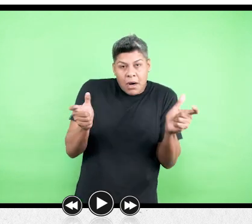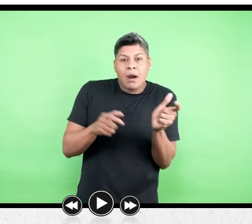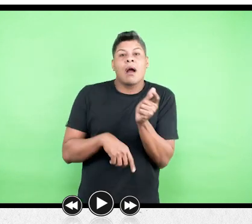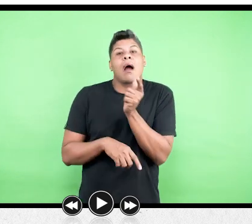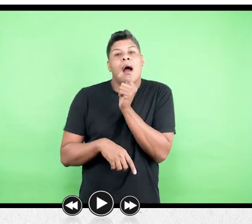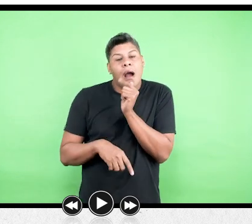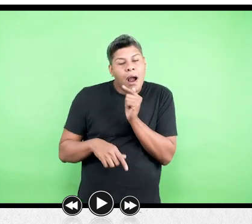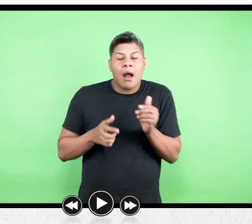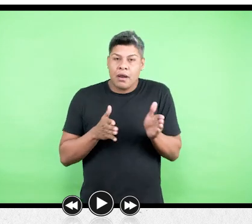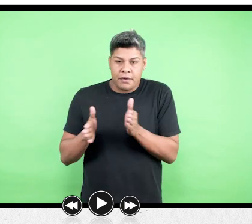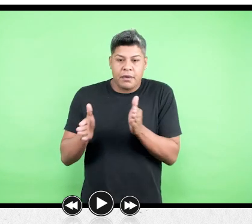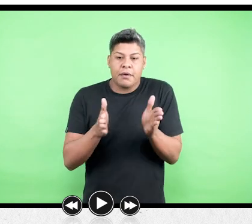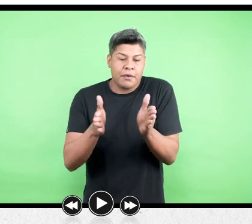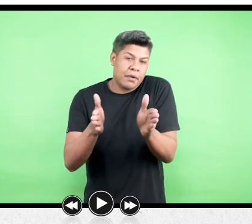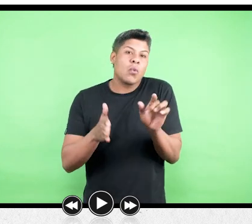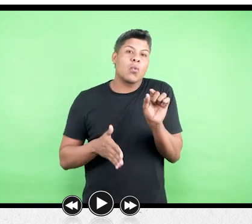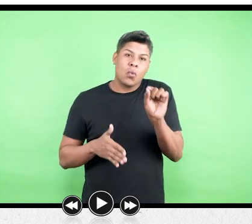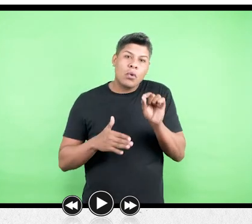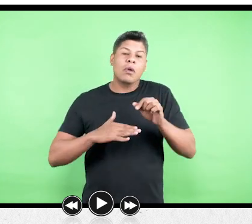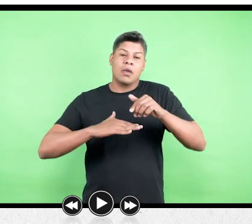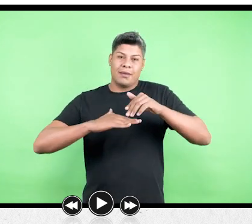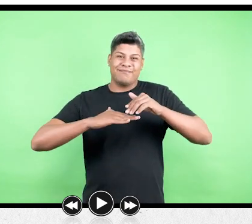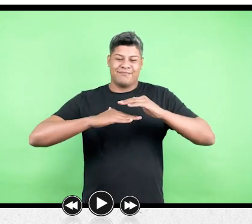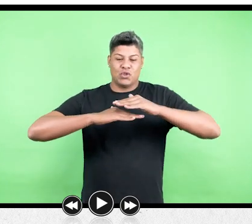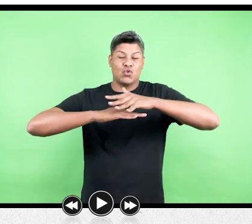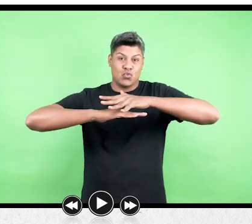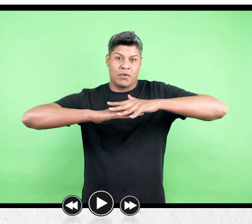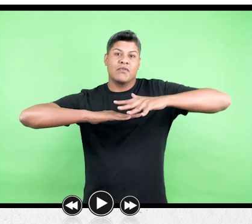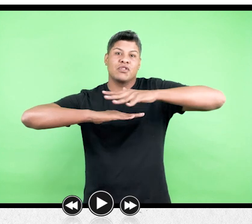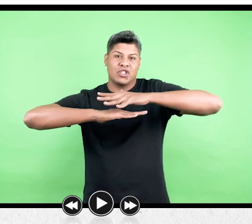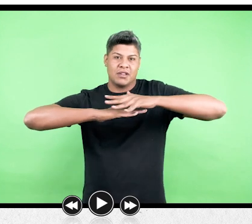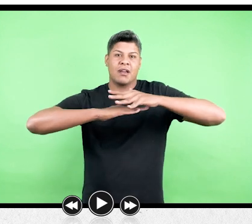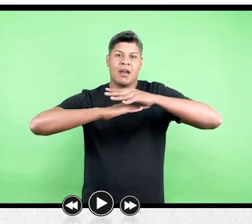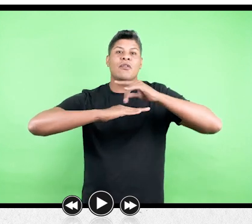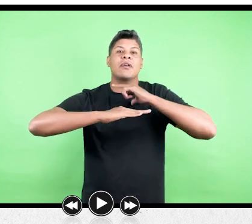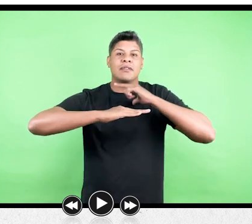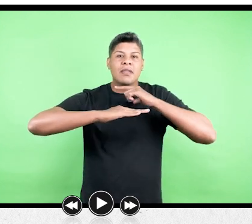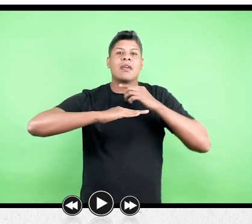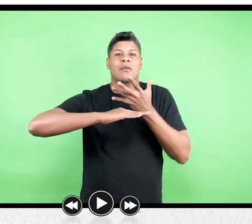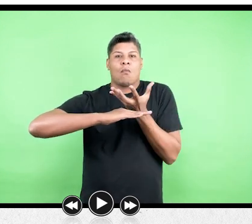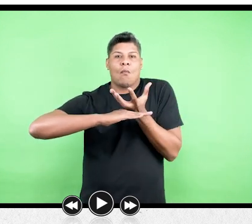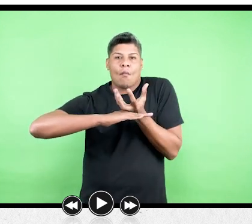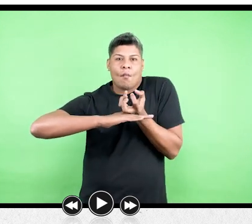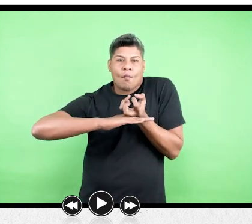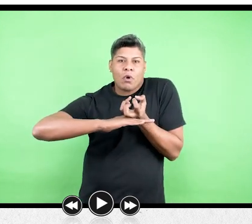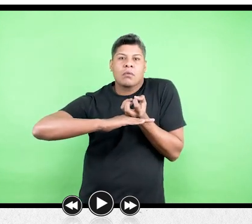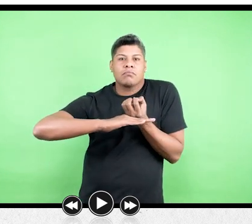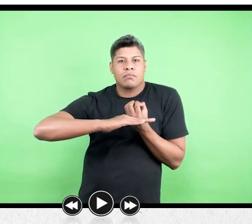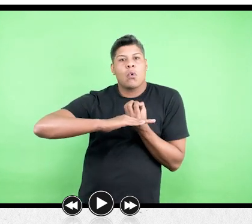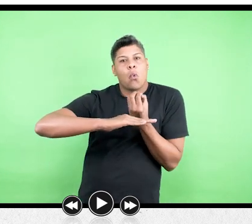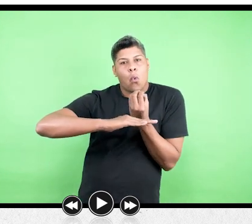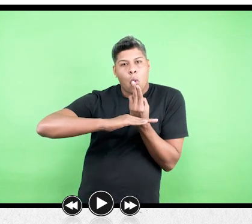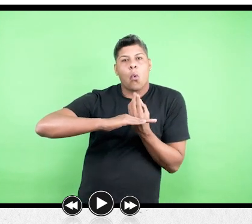lago era originalmente água superficial, e ele vai ter uma entrada e uma saída via